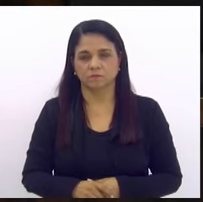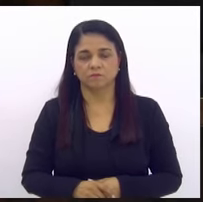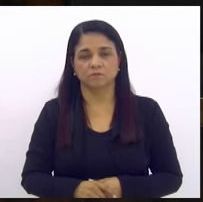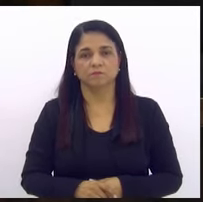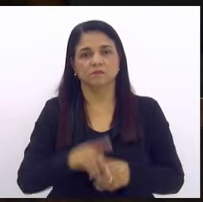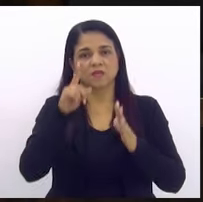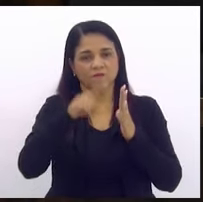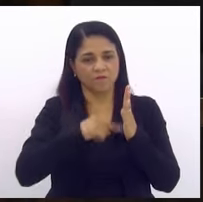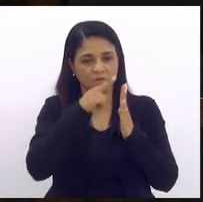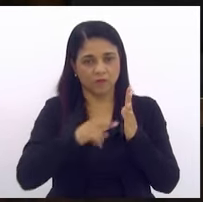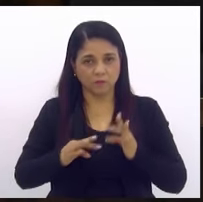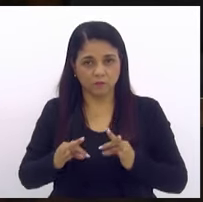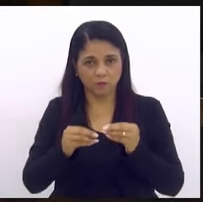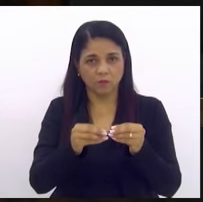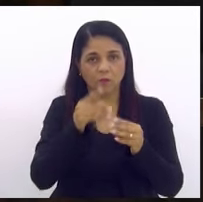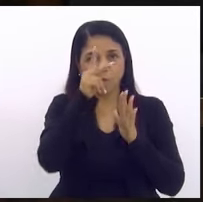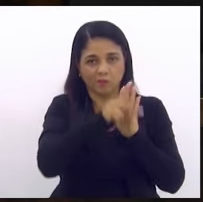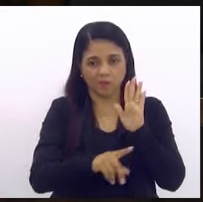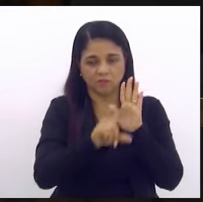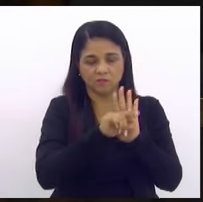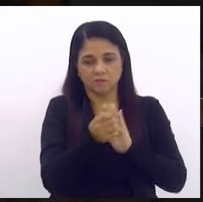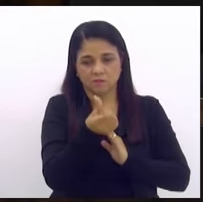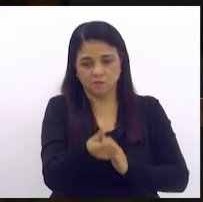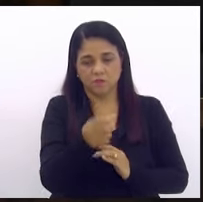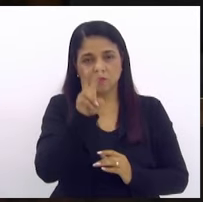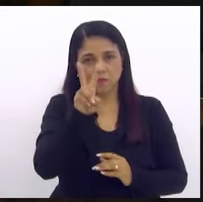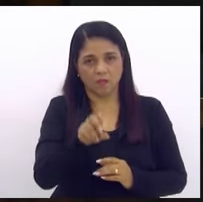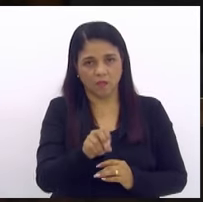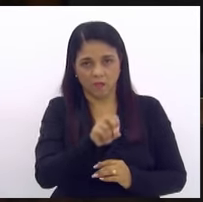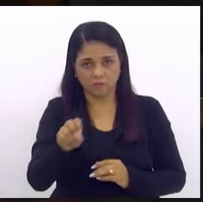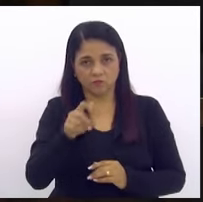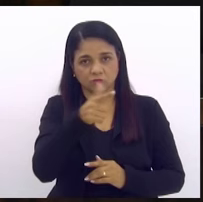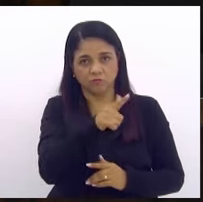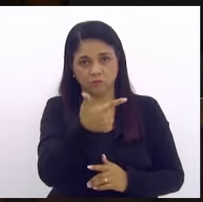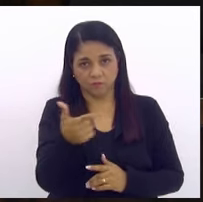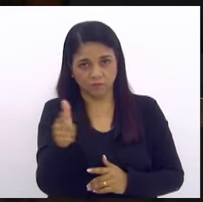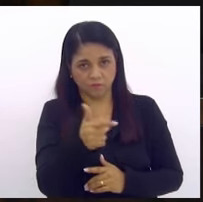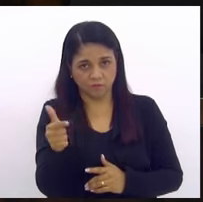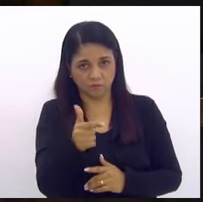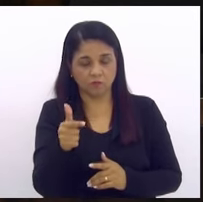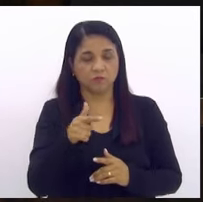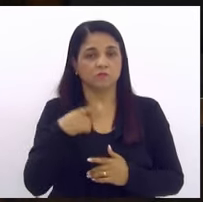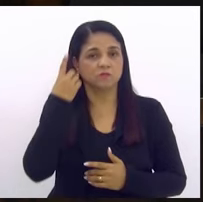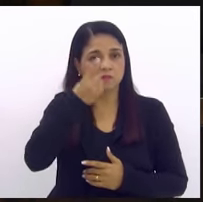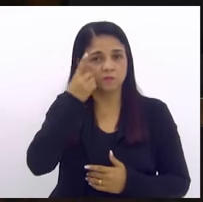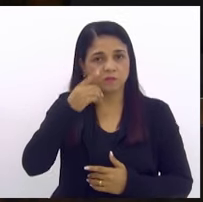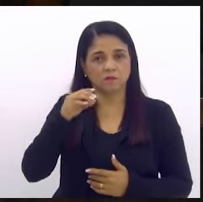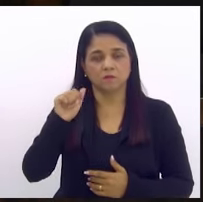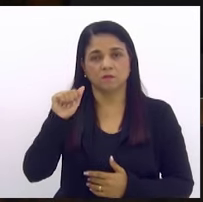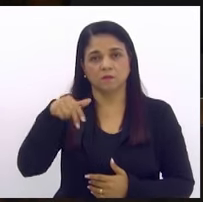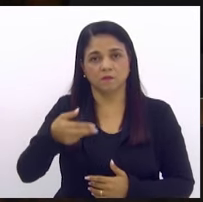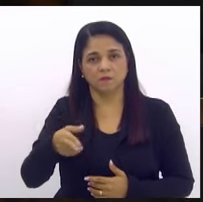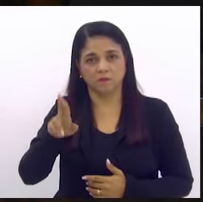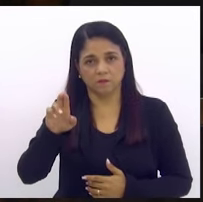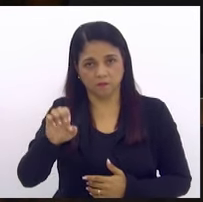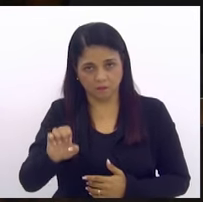Veto total aposto ao projeto de lei 6.500/2022, de autoria do deputado André Ciliano, que altera a lei